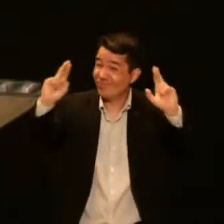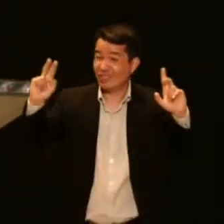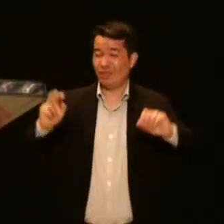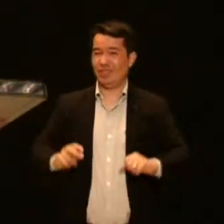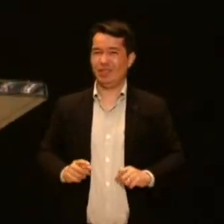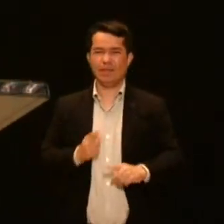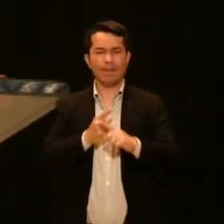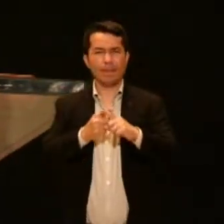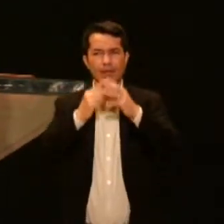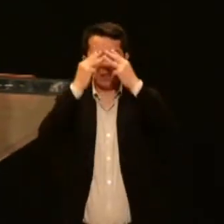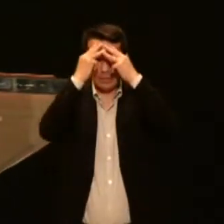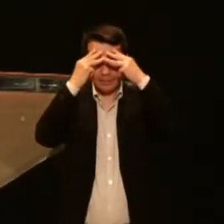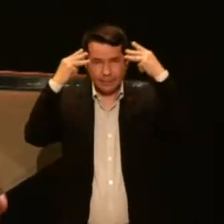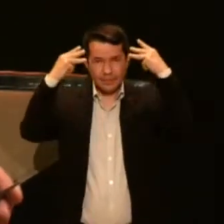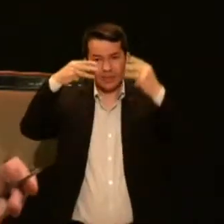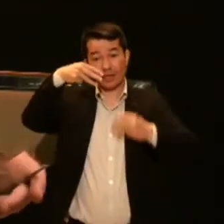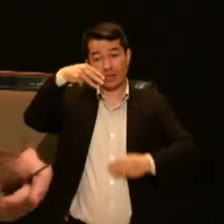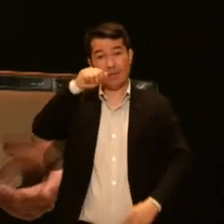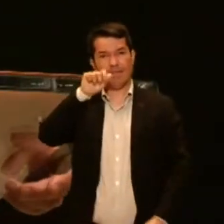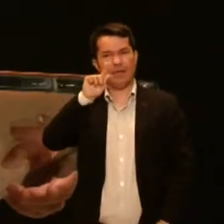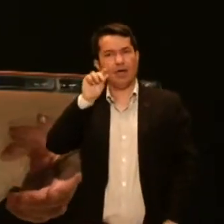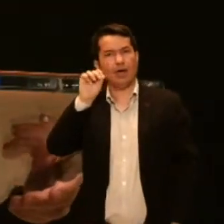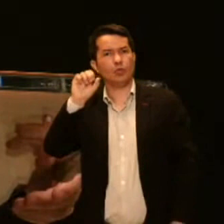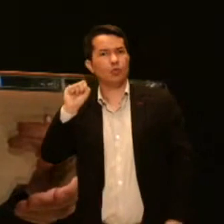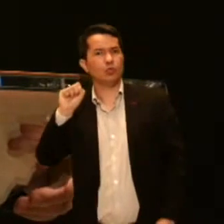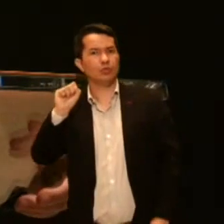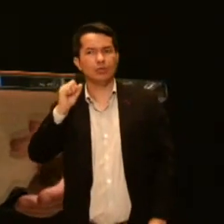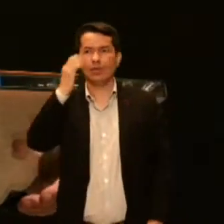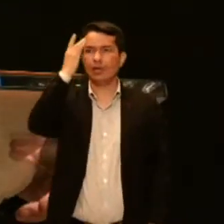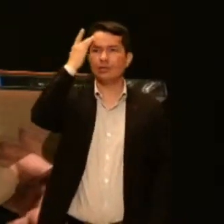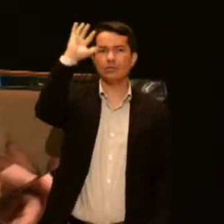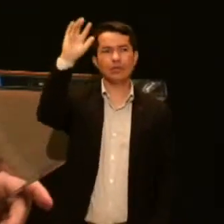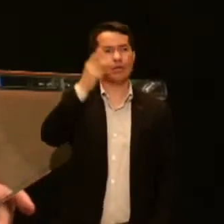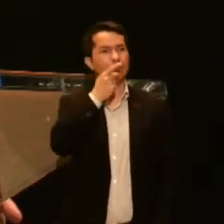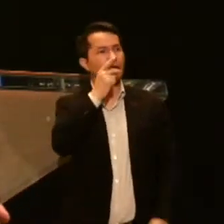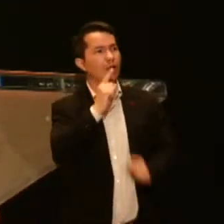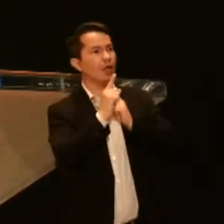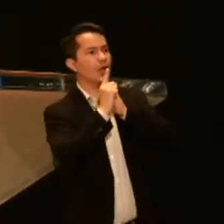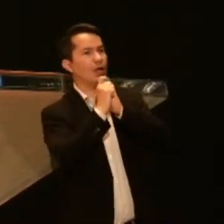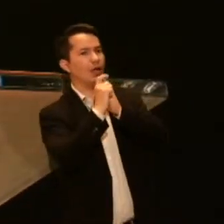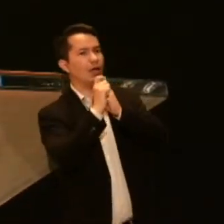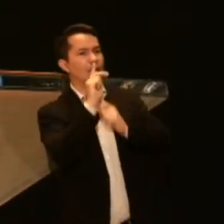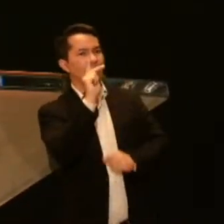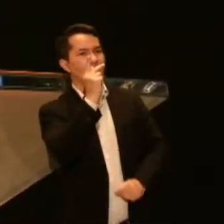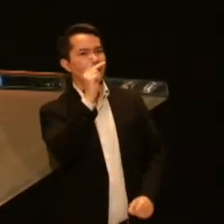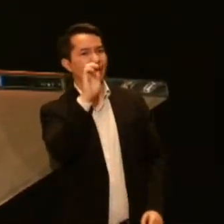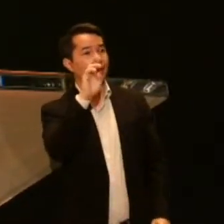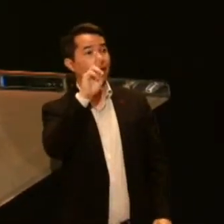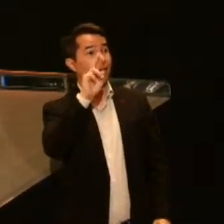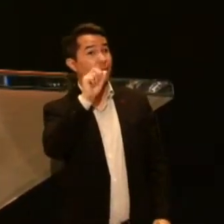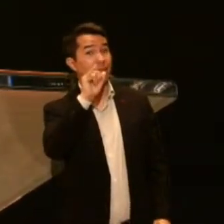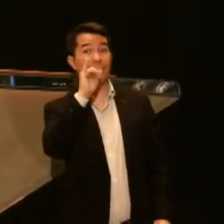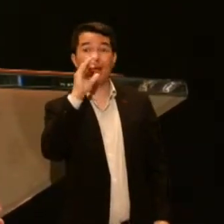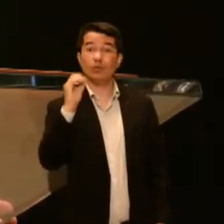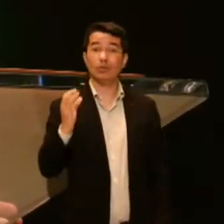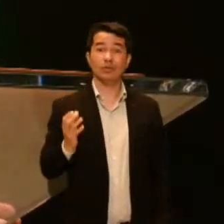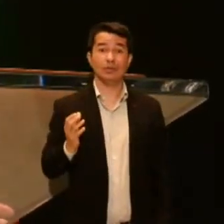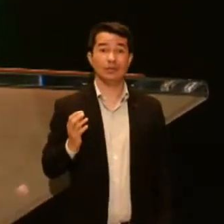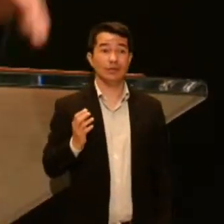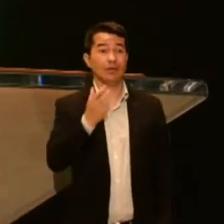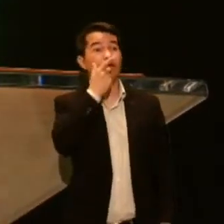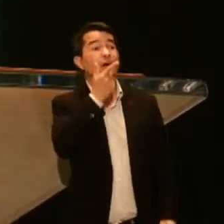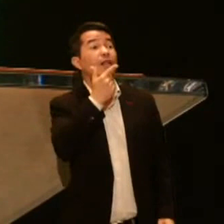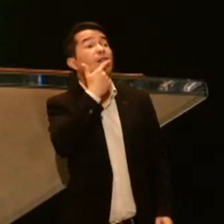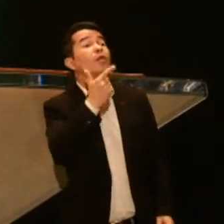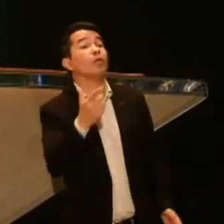magos do Oriente, eles não falavam hebraico, eles falavam a língua que se